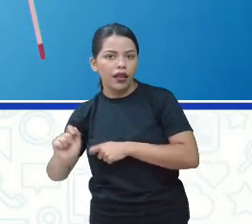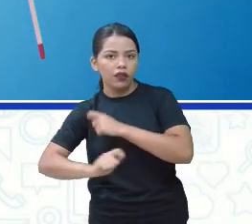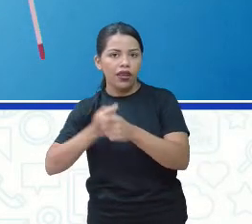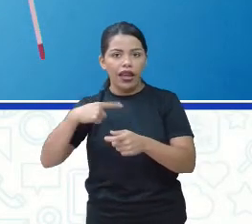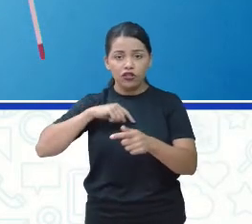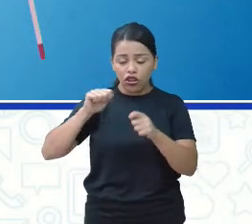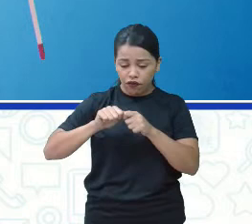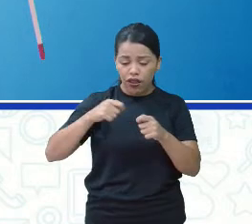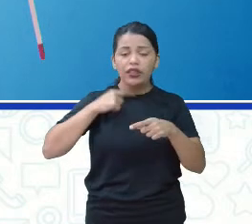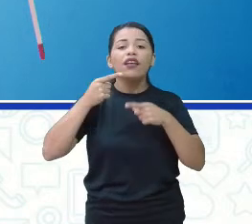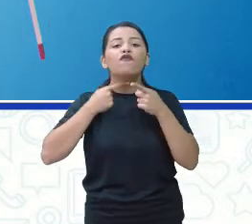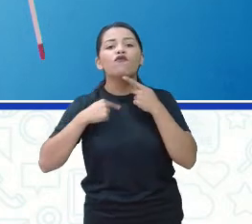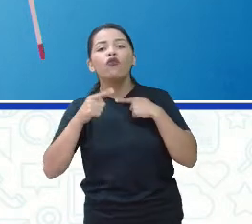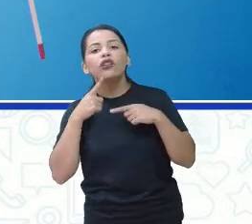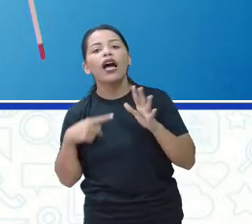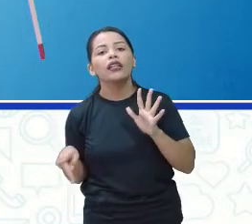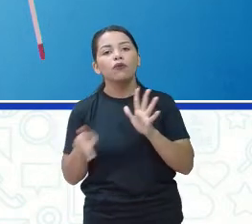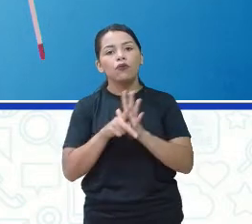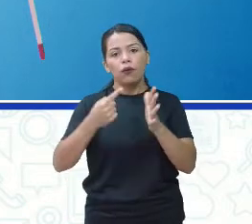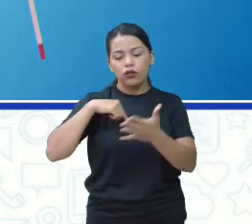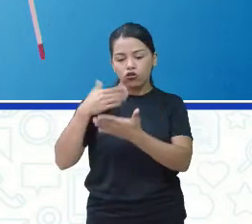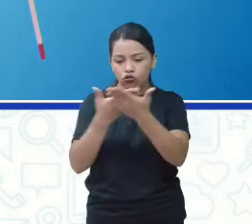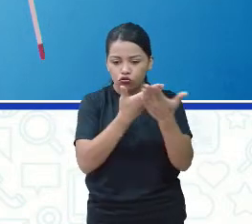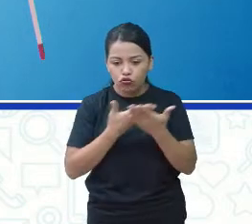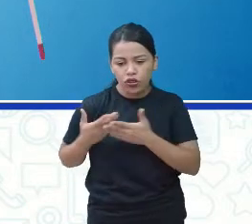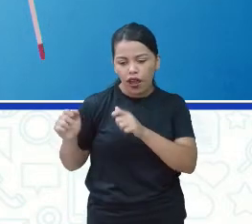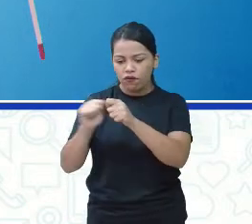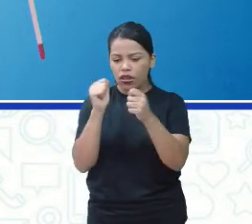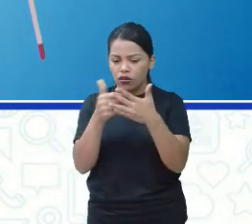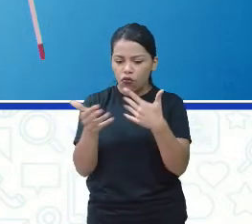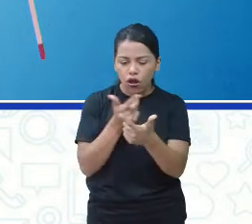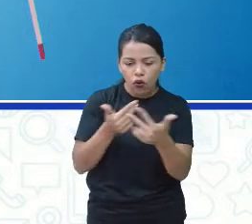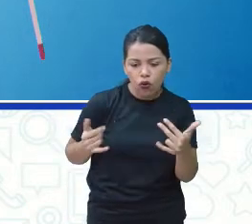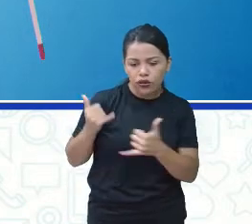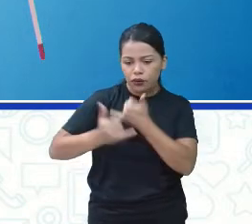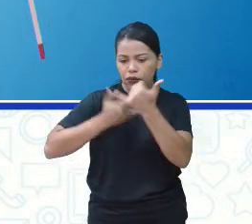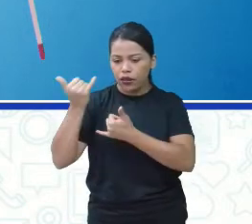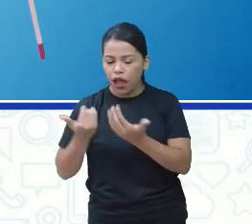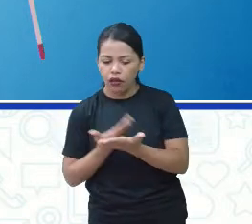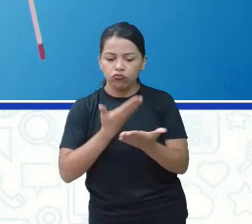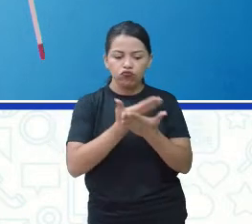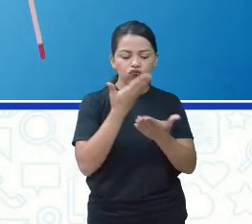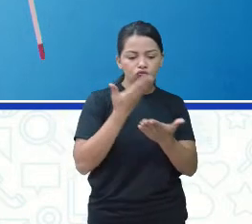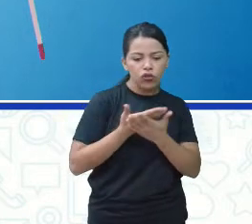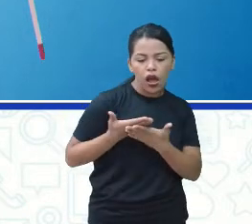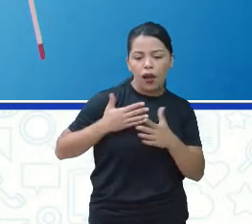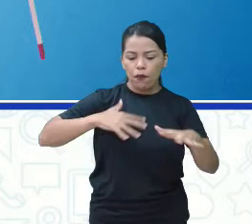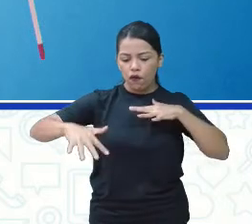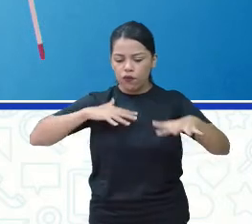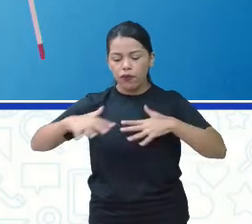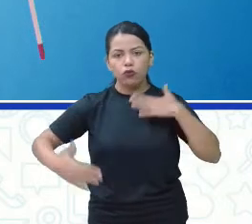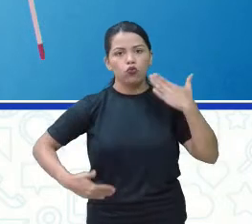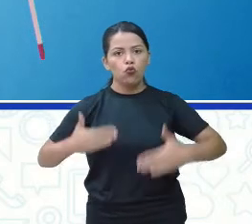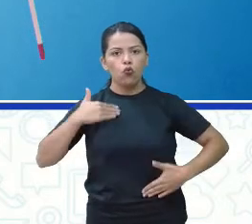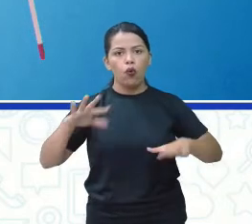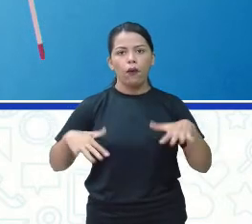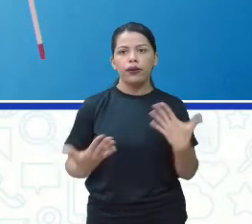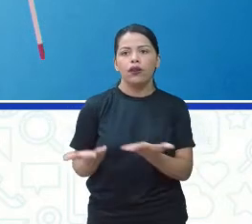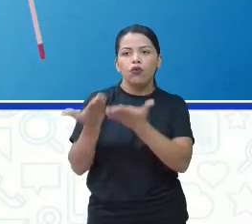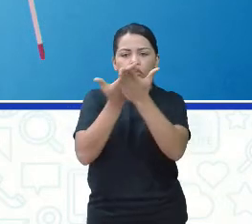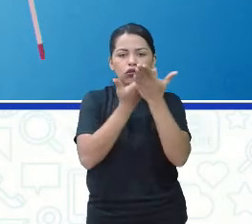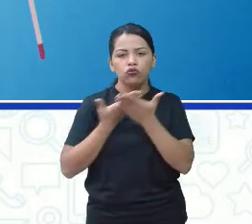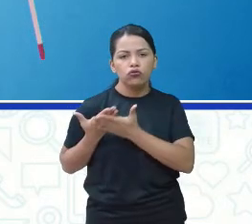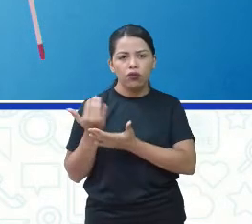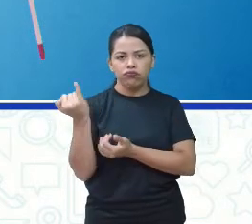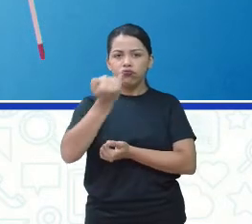estudar, comer, falar, brincar, mexer o dedão do pé, entre muitas outras. Veja que eu coloquei aí estudar. É